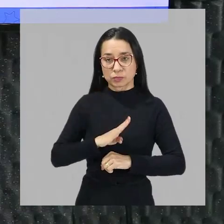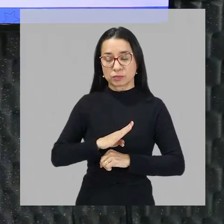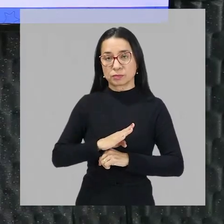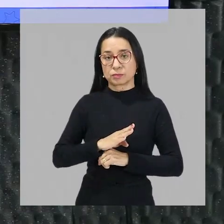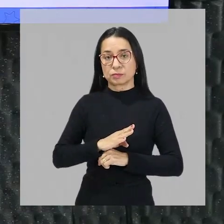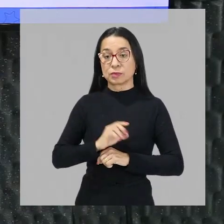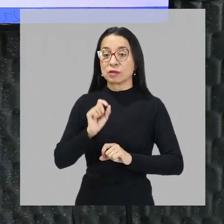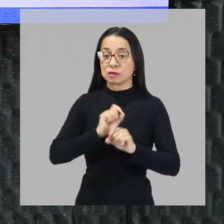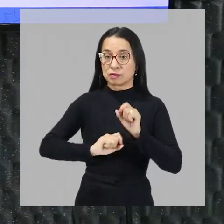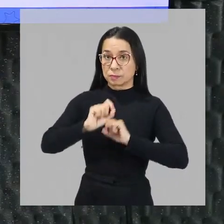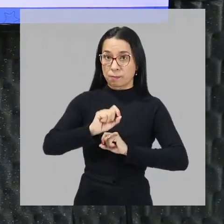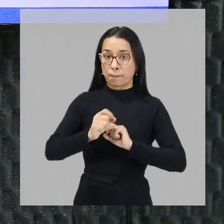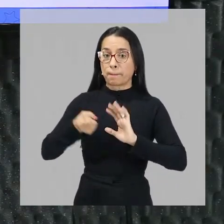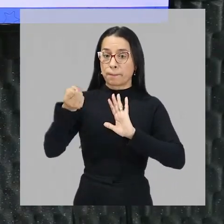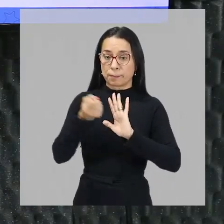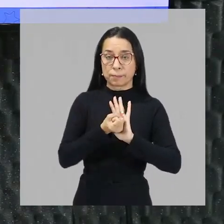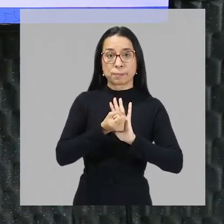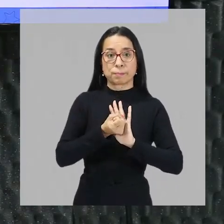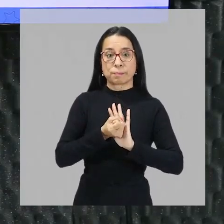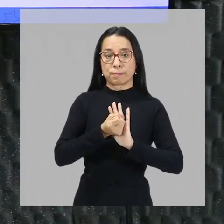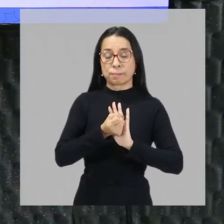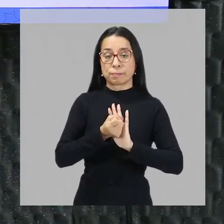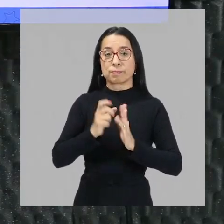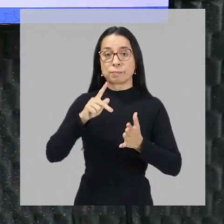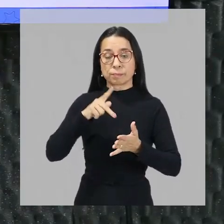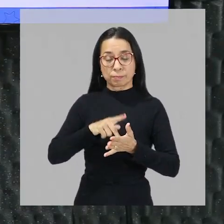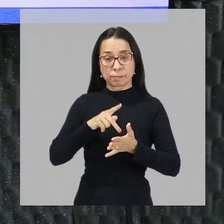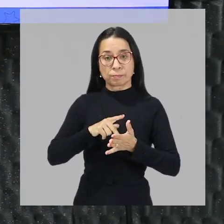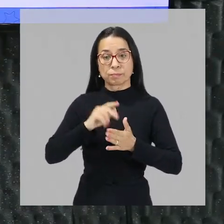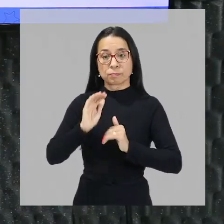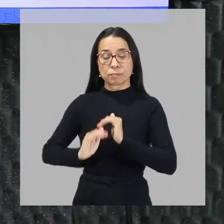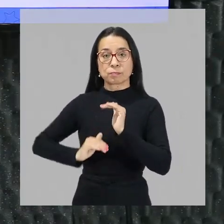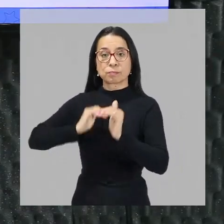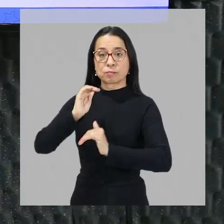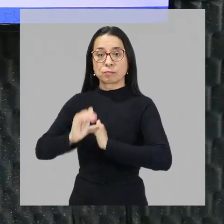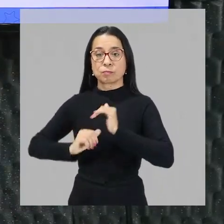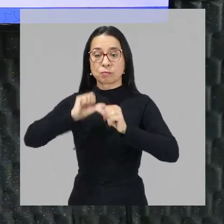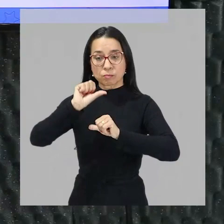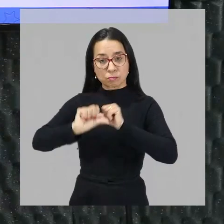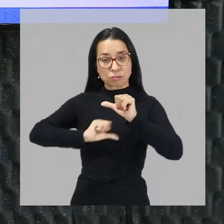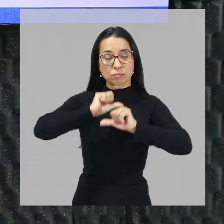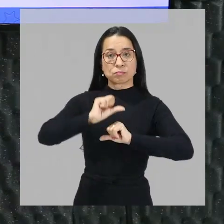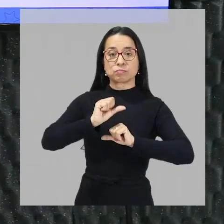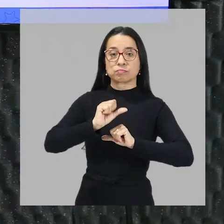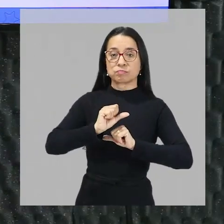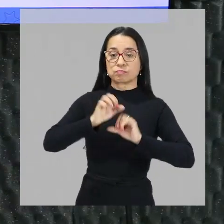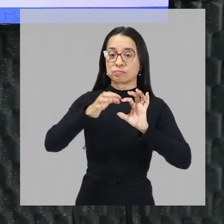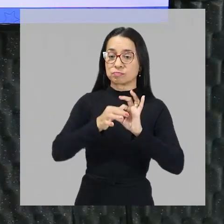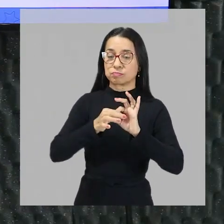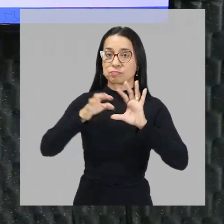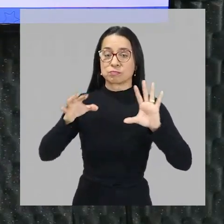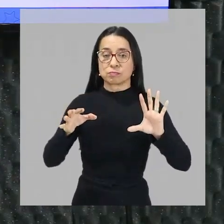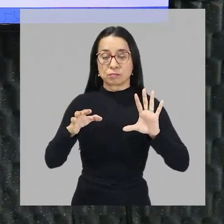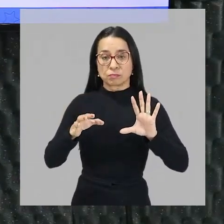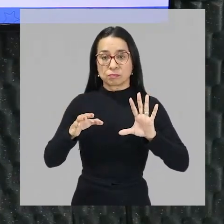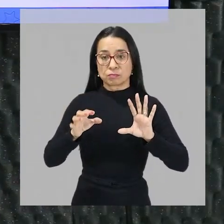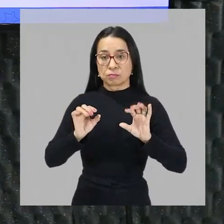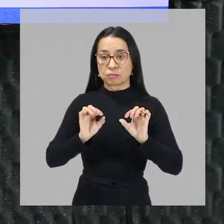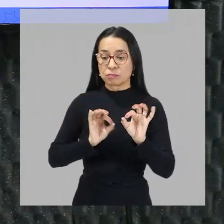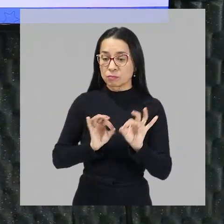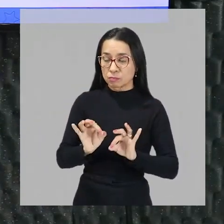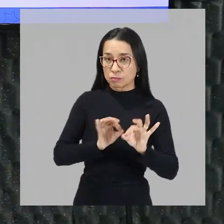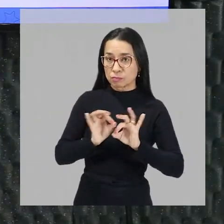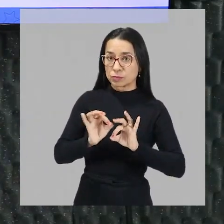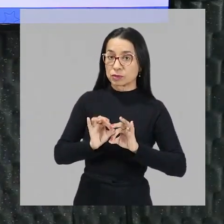suas grandes marcas foi, com certeza, o processo de transição democrática, costurado ali